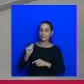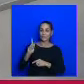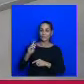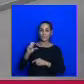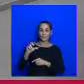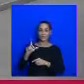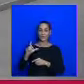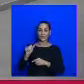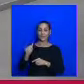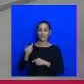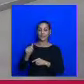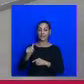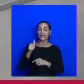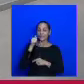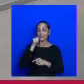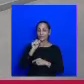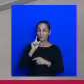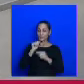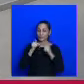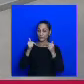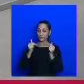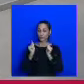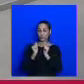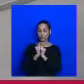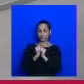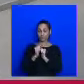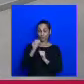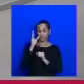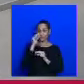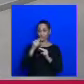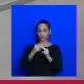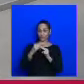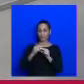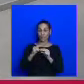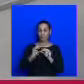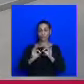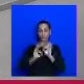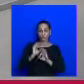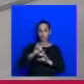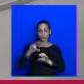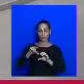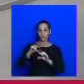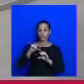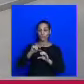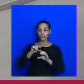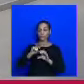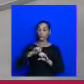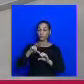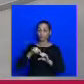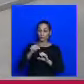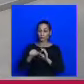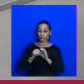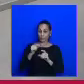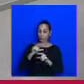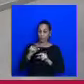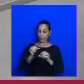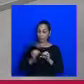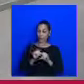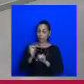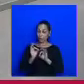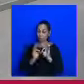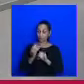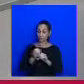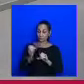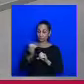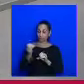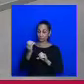Paulo, nosso colega da Caixa, vão realizar este procedimento. As dezenas sorteadas no primeiro sorteio serão recolhidas, as